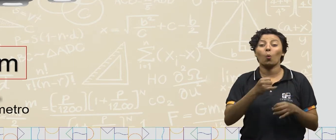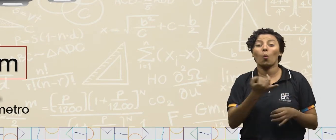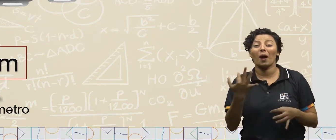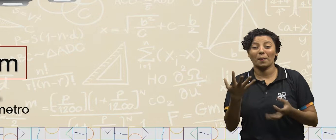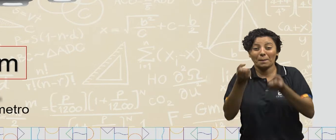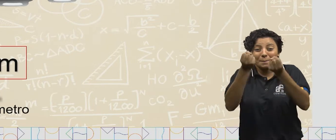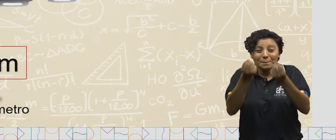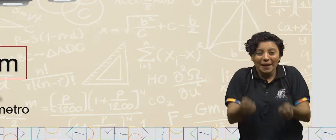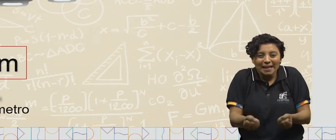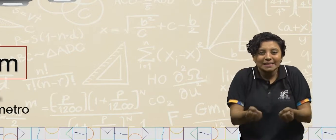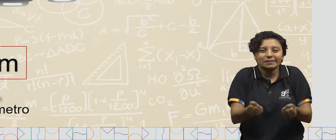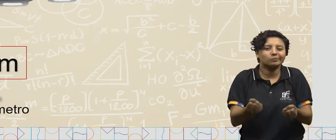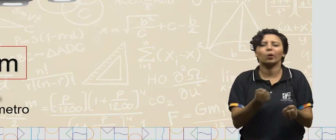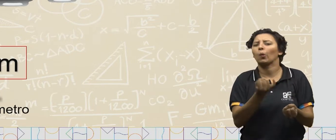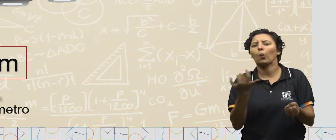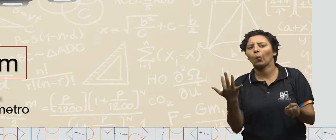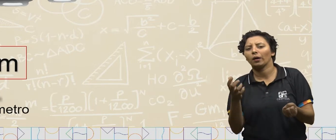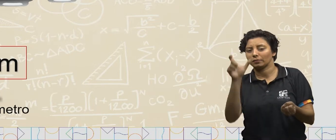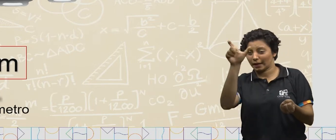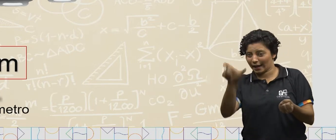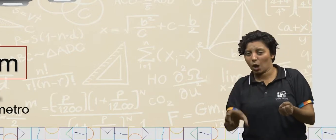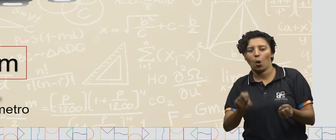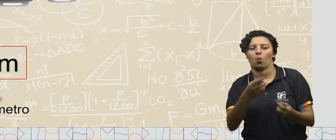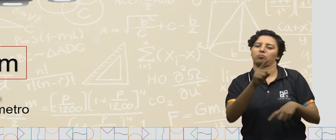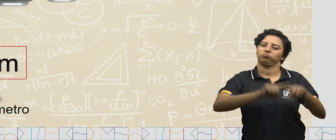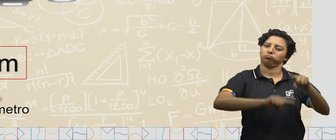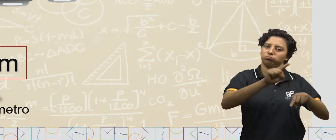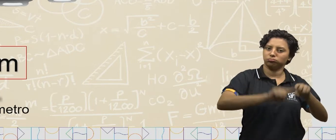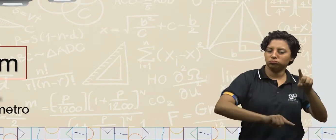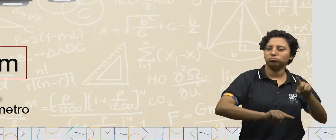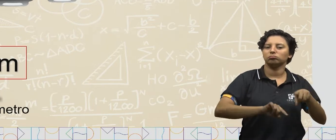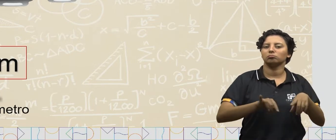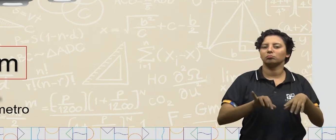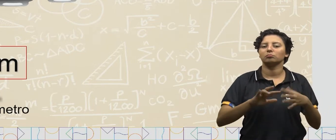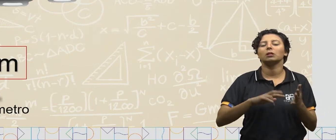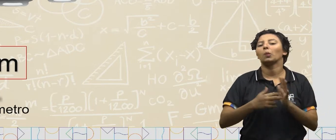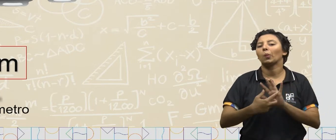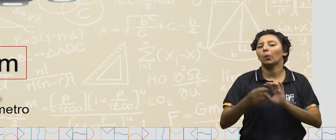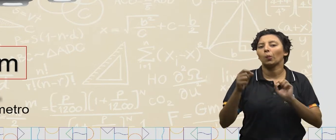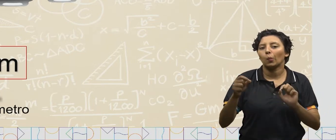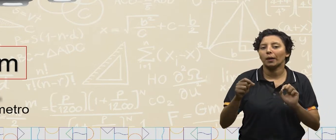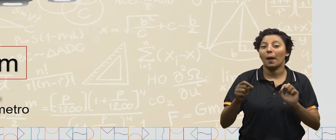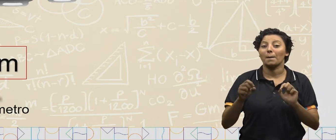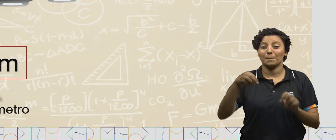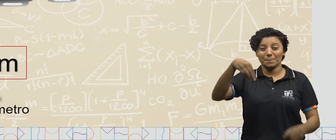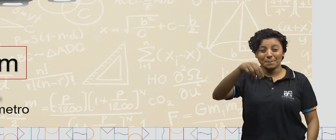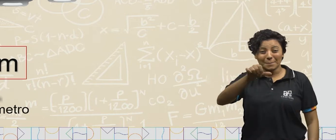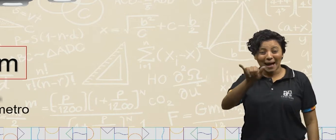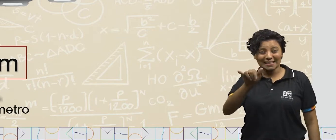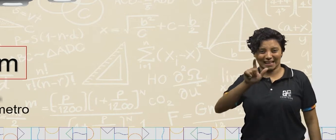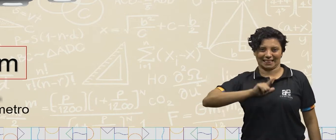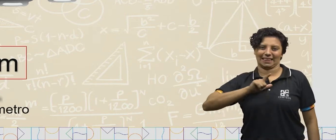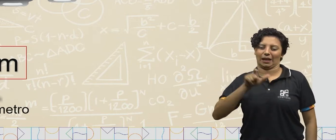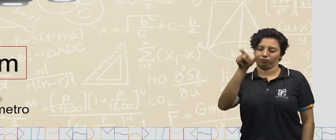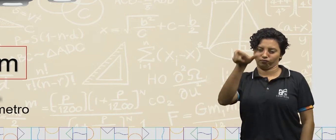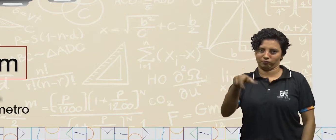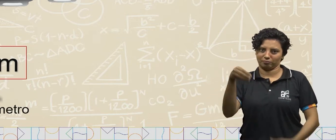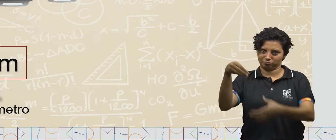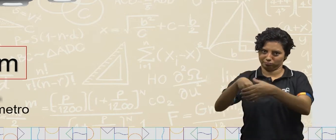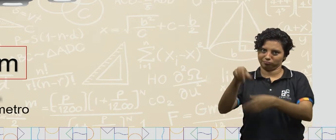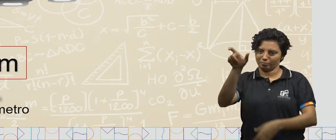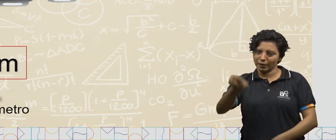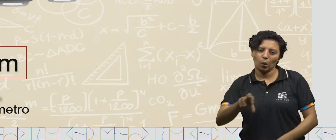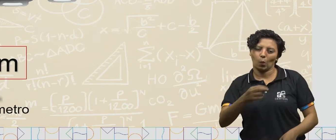quanto alguma coisa ou alguém pesa, ou seja, quanta massa ela tem. A